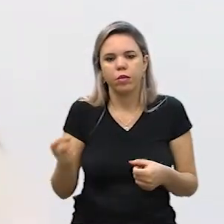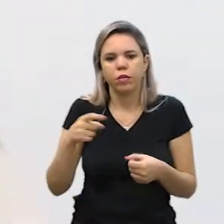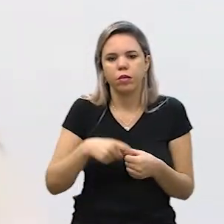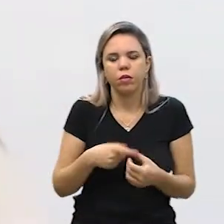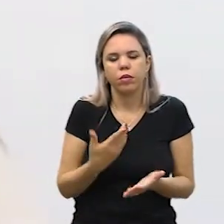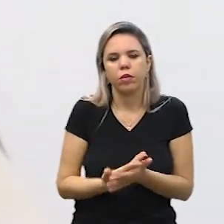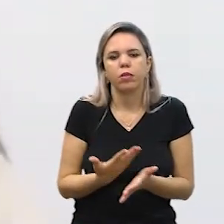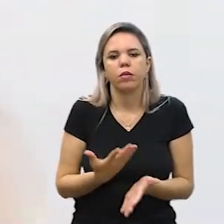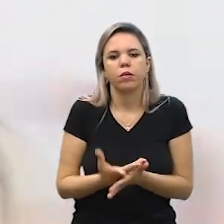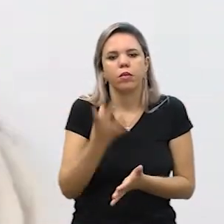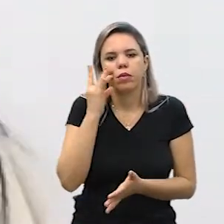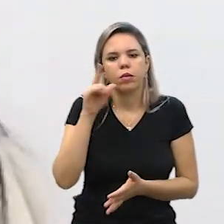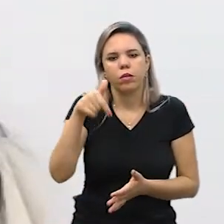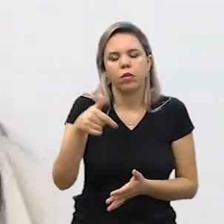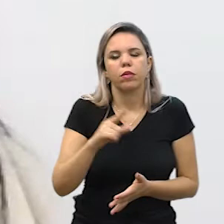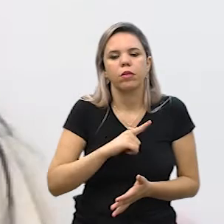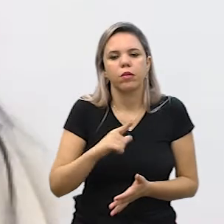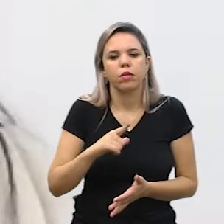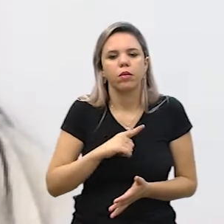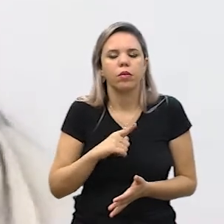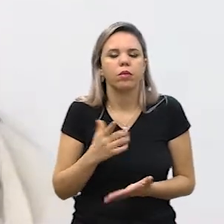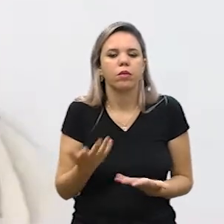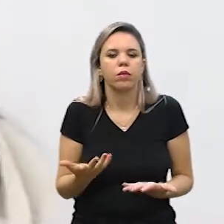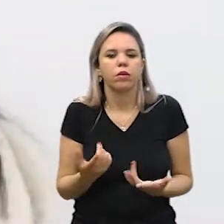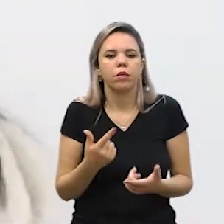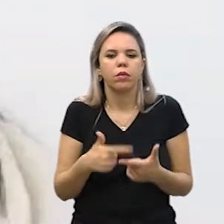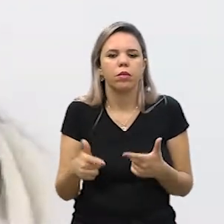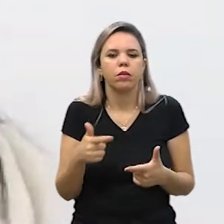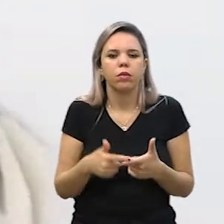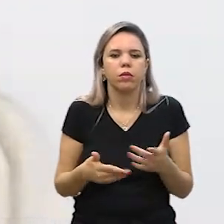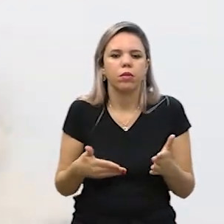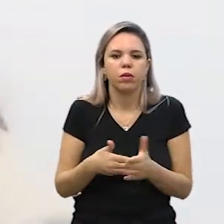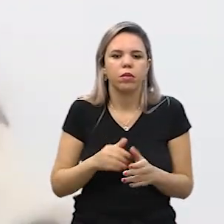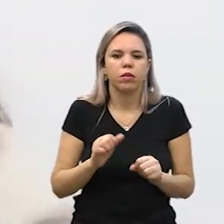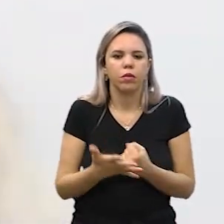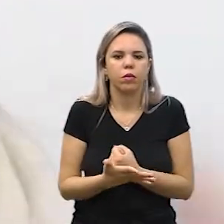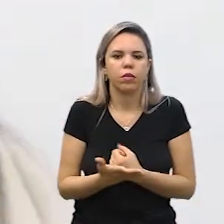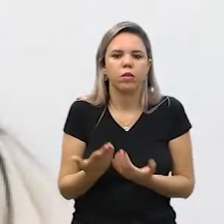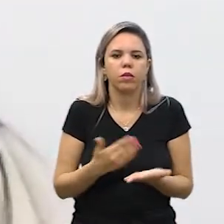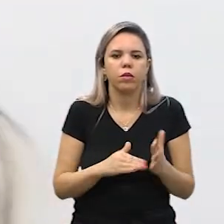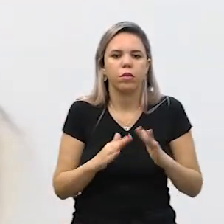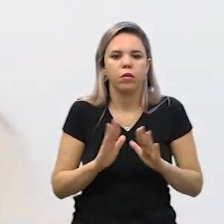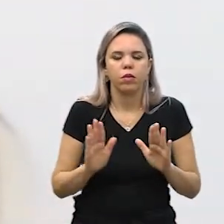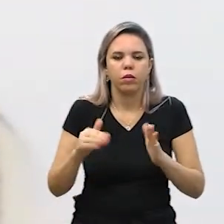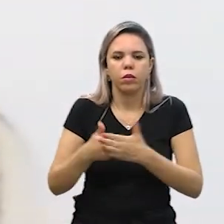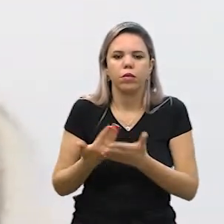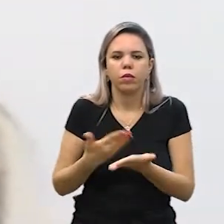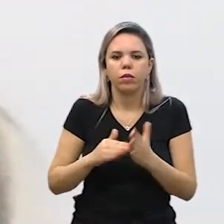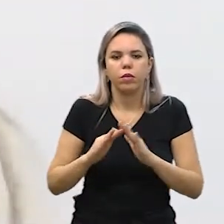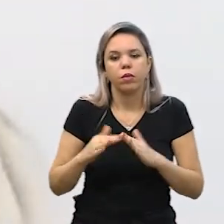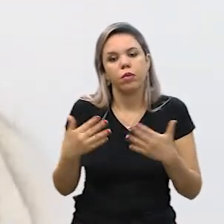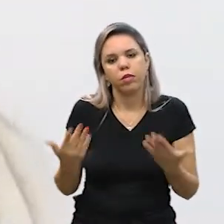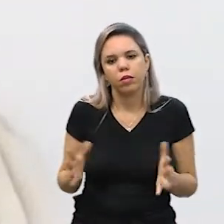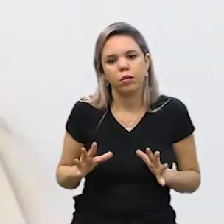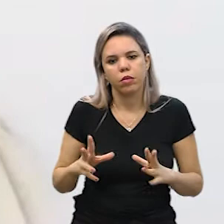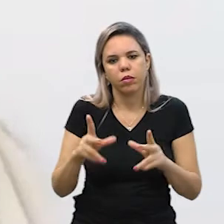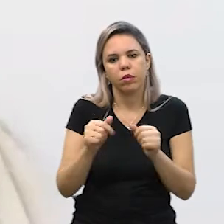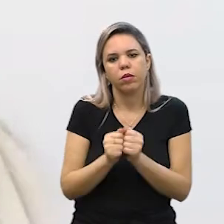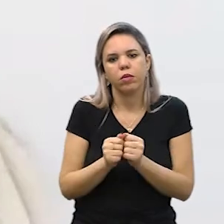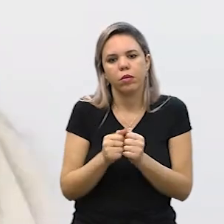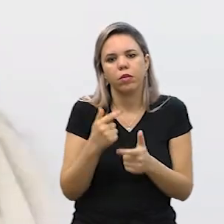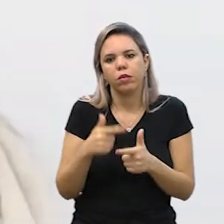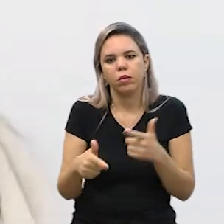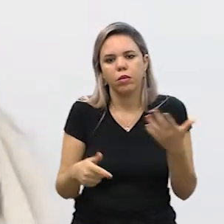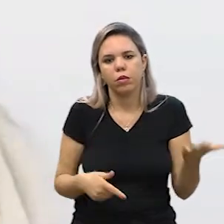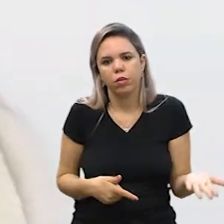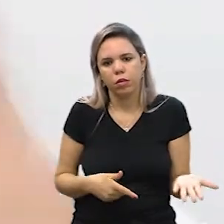retomaram-se as aulas, e depois houveram alguns problemas em relação à pandemia dentro da escola, e fecha a escola, enfim. Toda essa